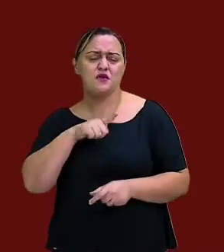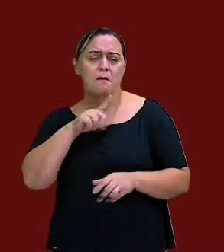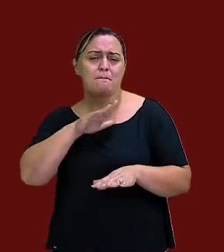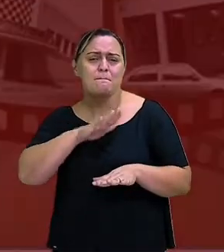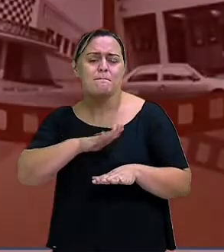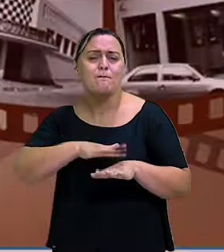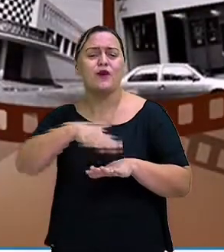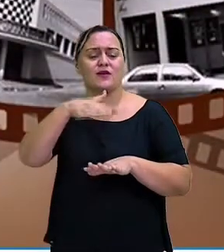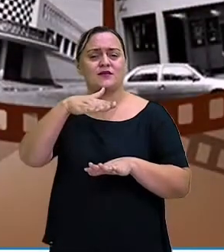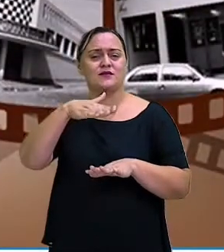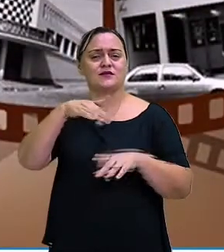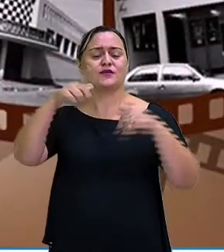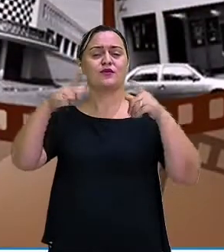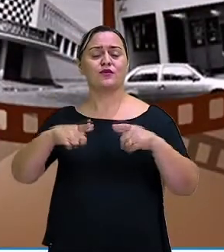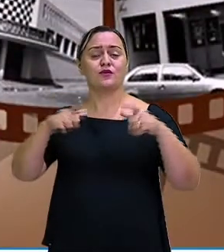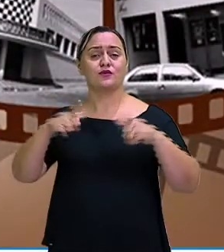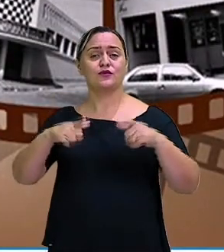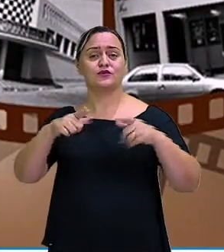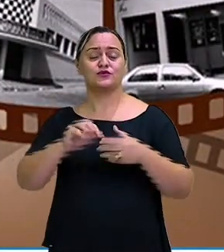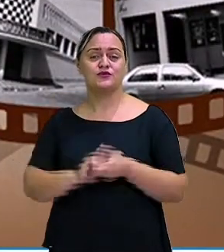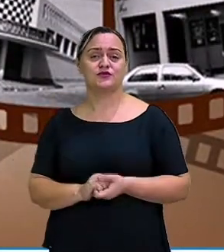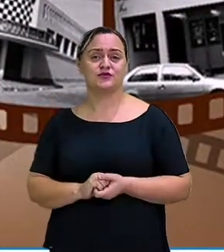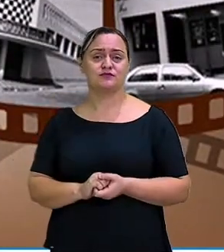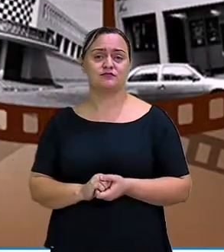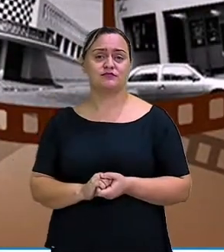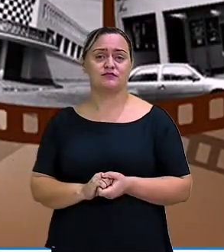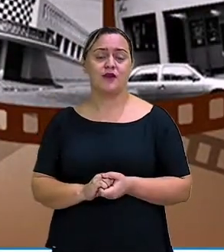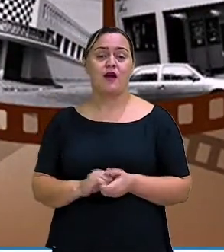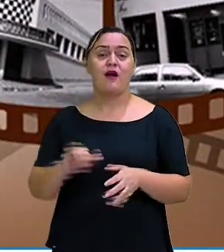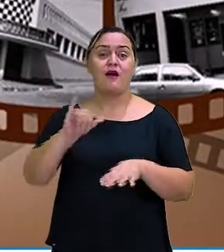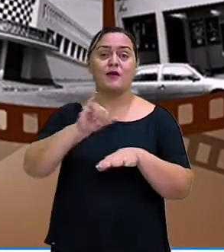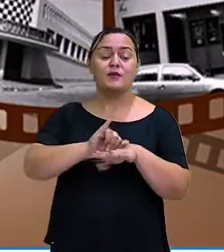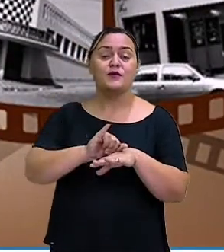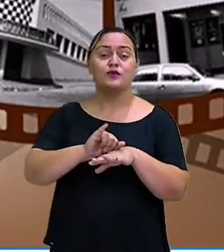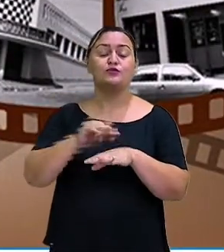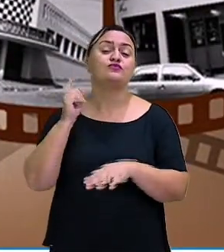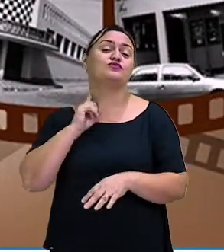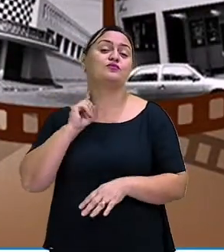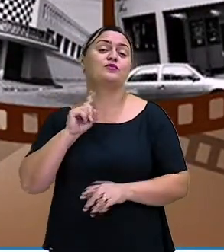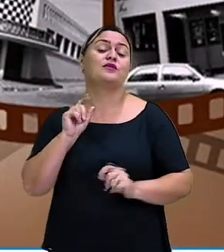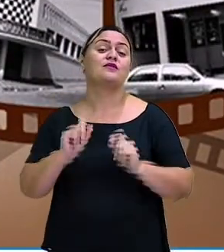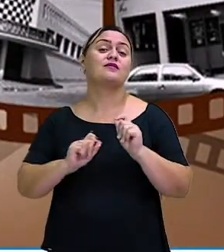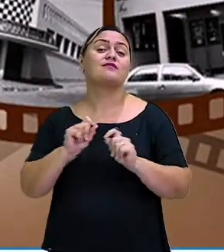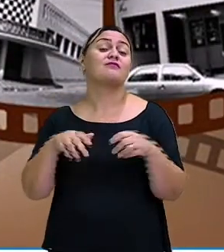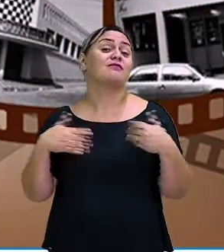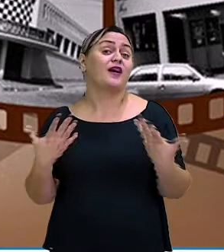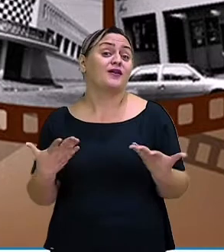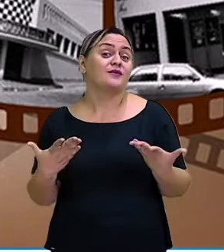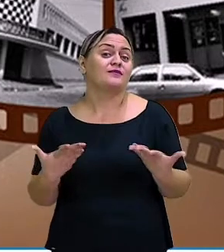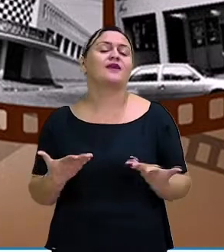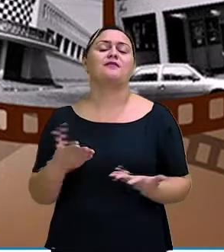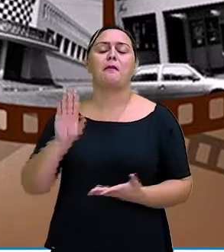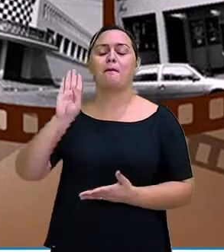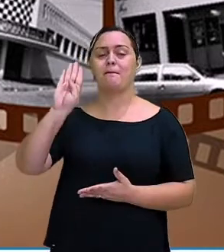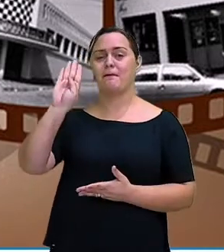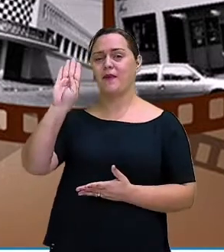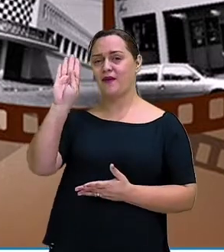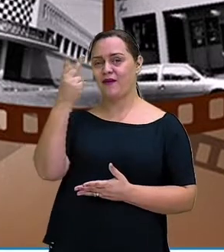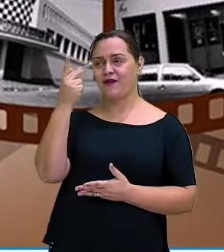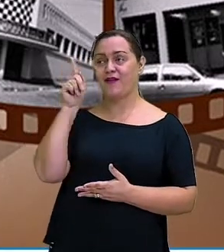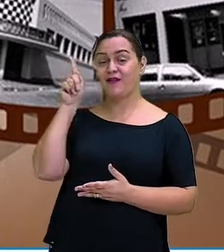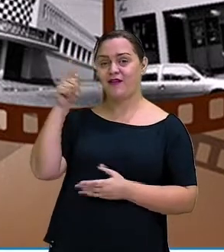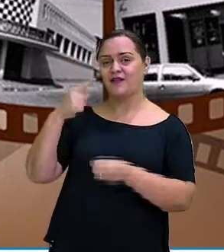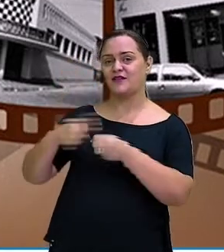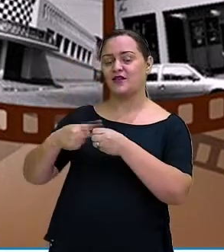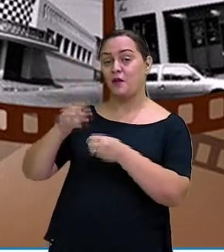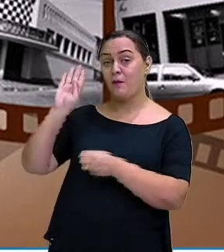então pequena capital. Qual é a capital de Minas? Quem sabe? Belo Horizonte. A atividade principal era a produção